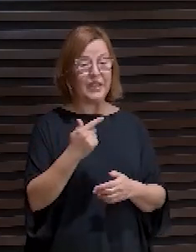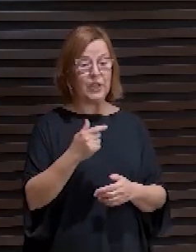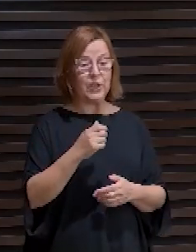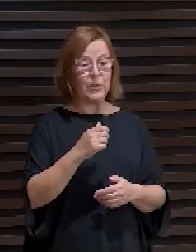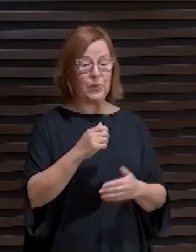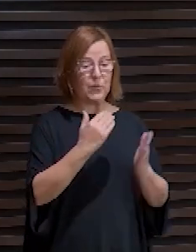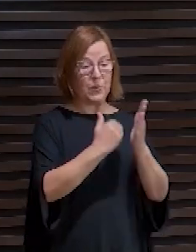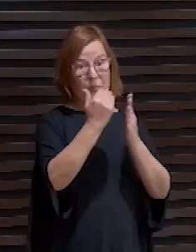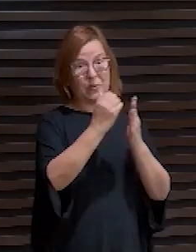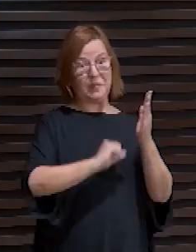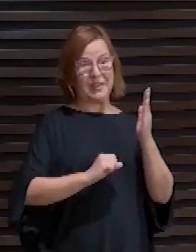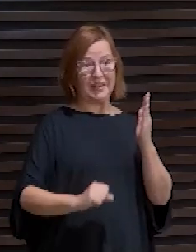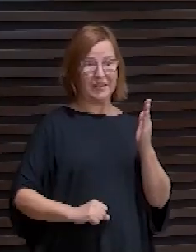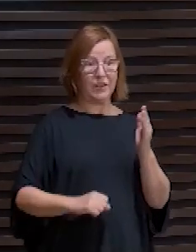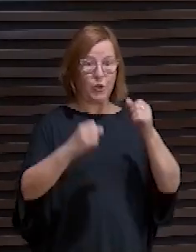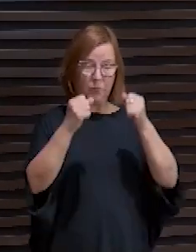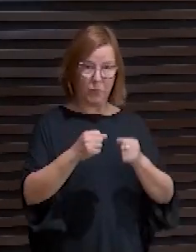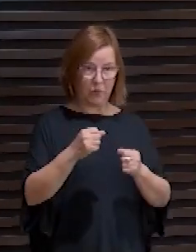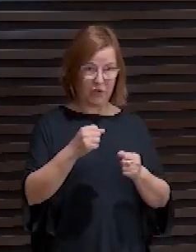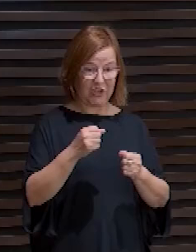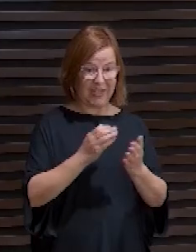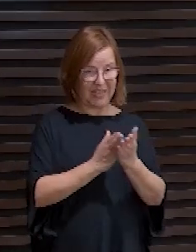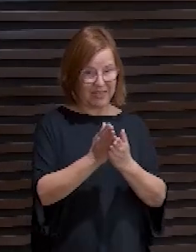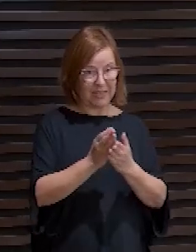sumo sacerdote podia chegar uma vez por ano.